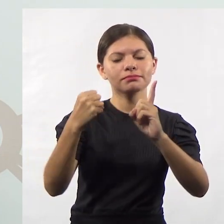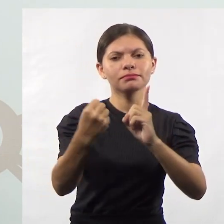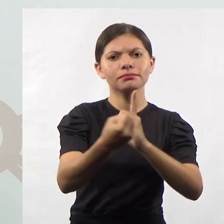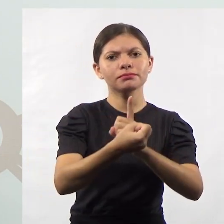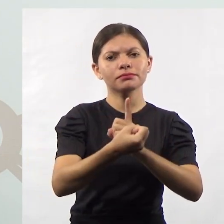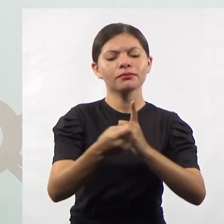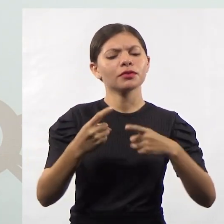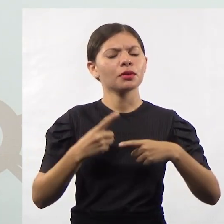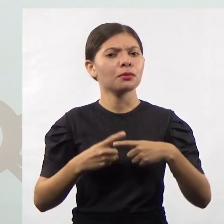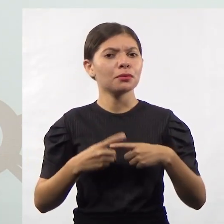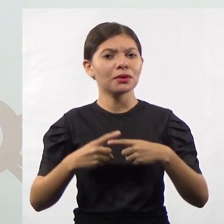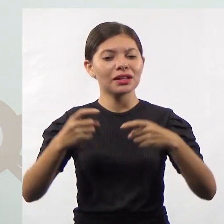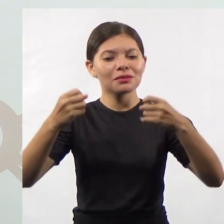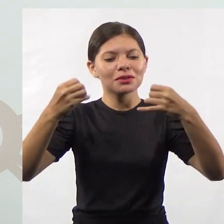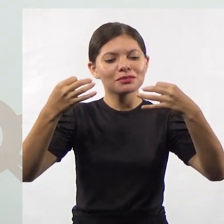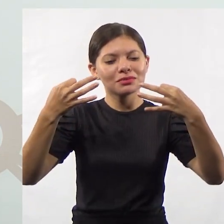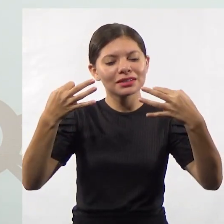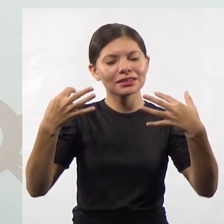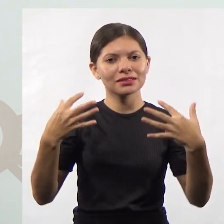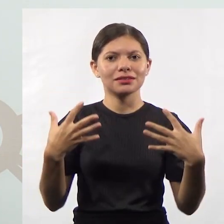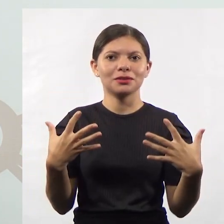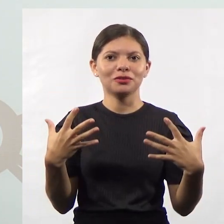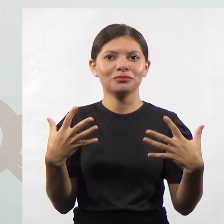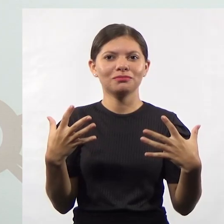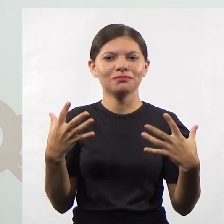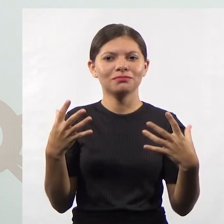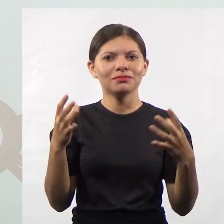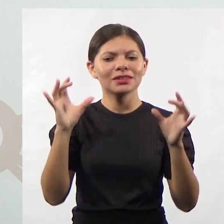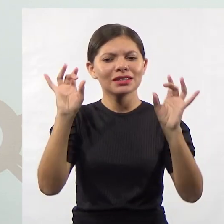fazer uma explicação detalhada,